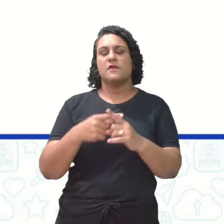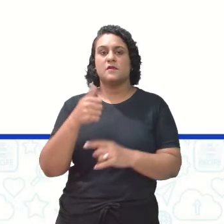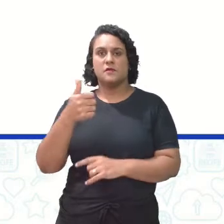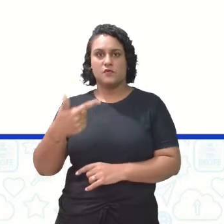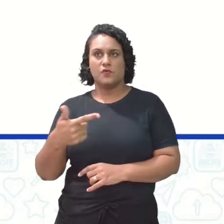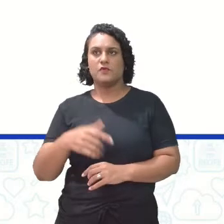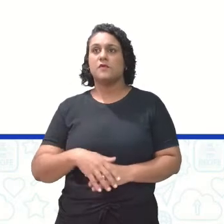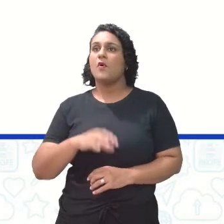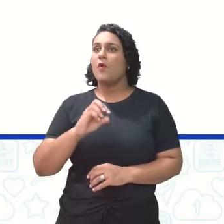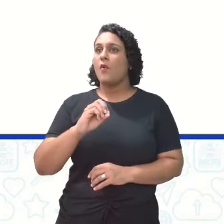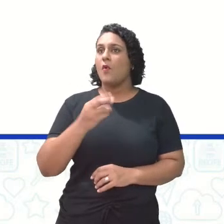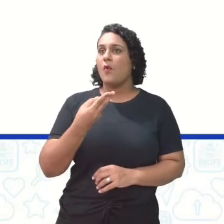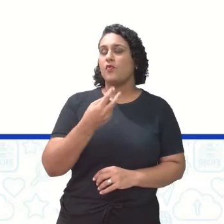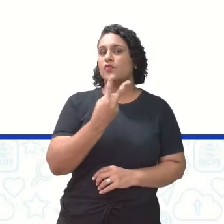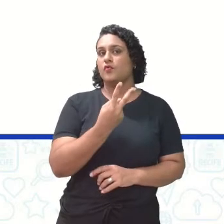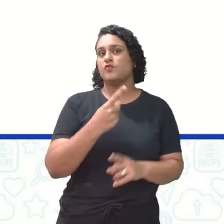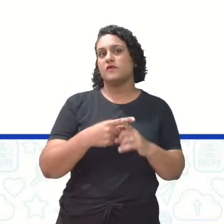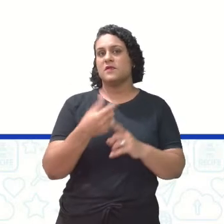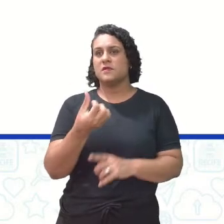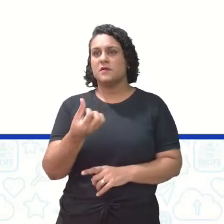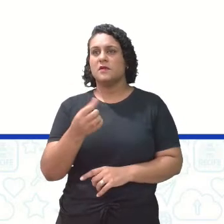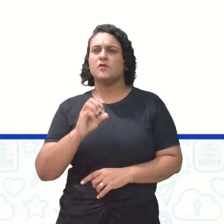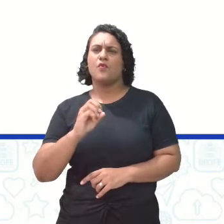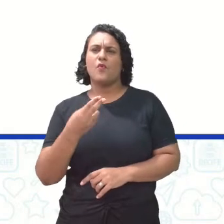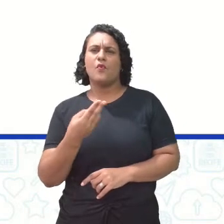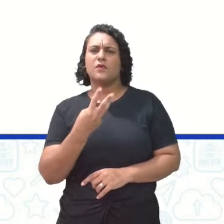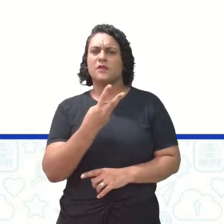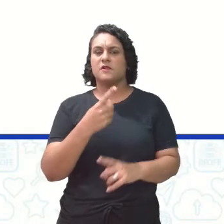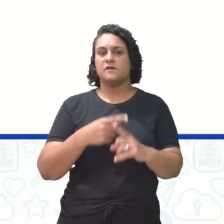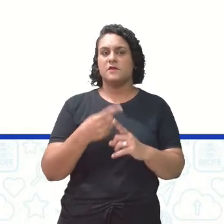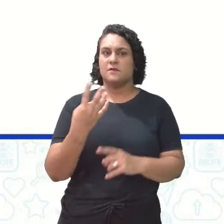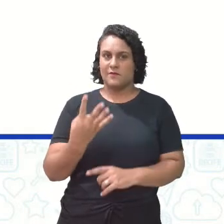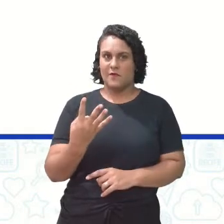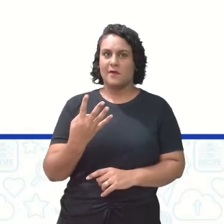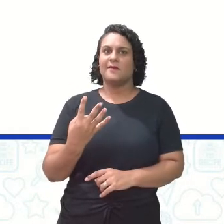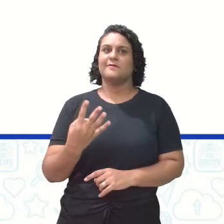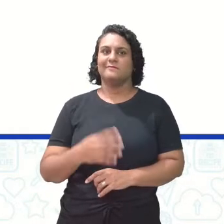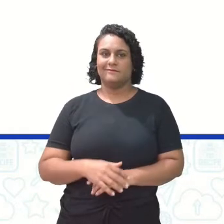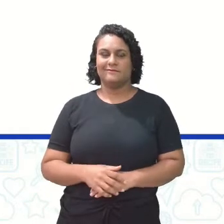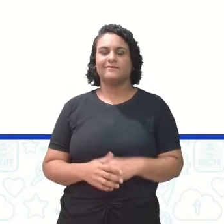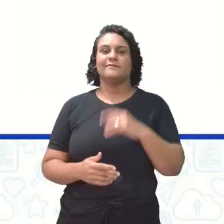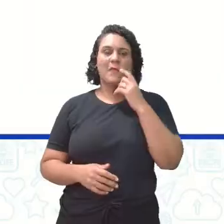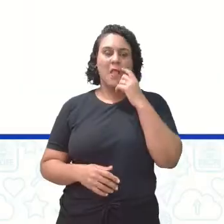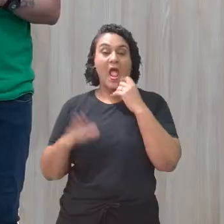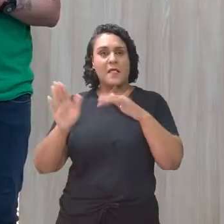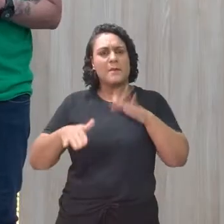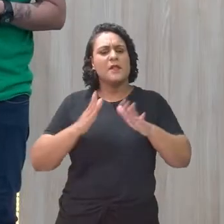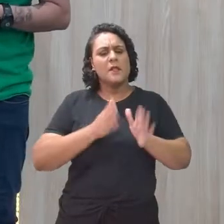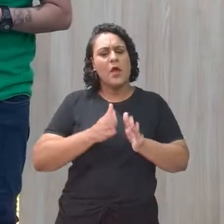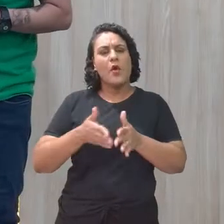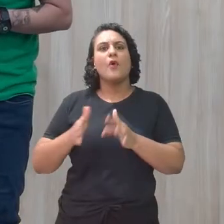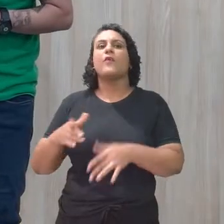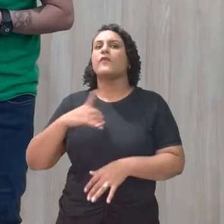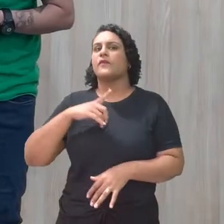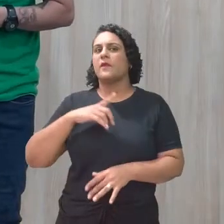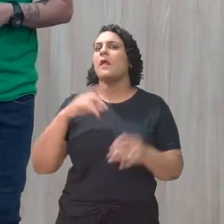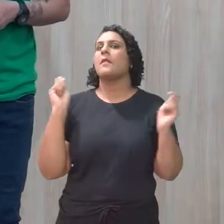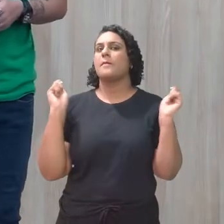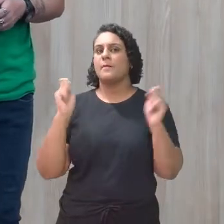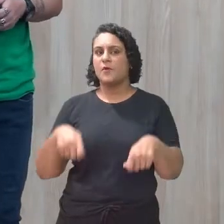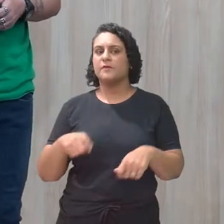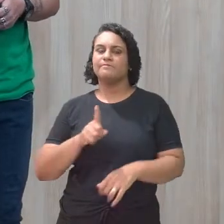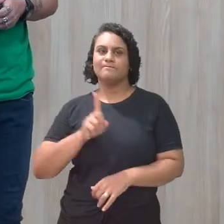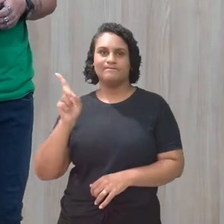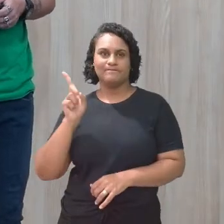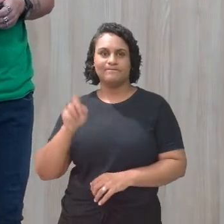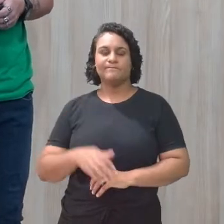ou 2 vezes 6, ou 3 vezes 4, né? Ou seja, a menos da ordem ali, a gente tem essas possibilidades.